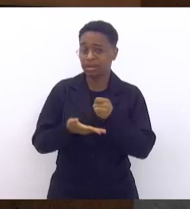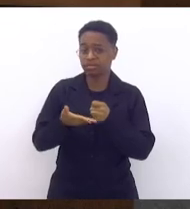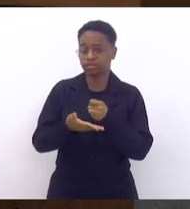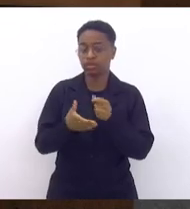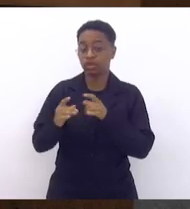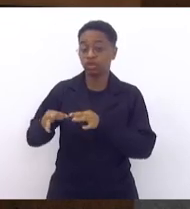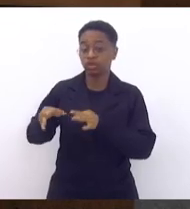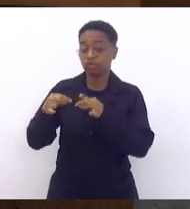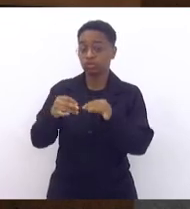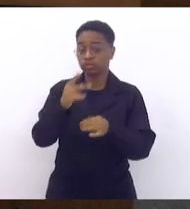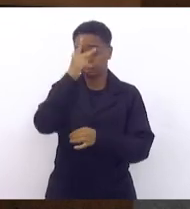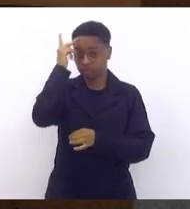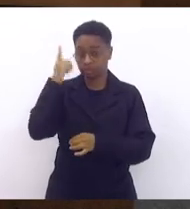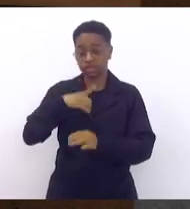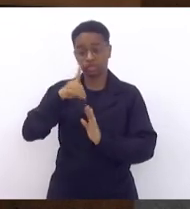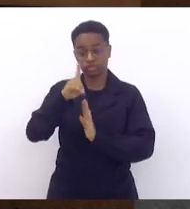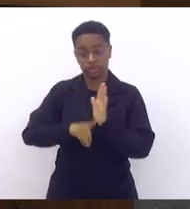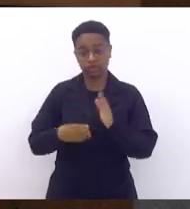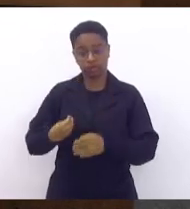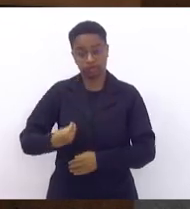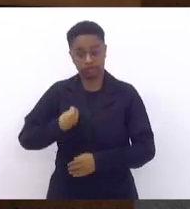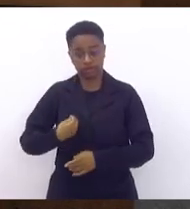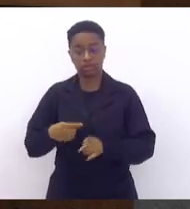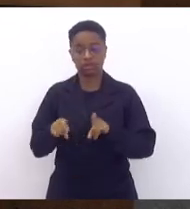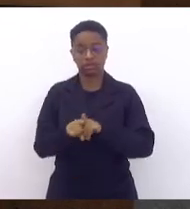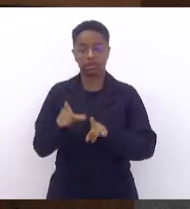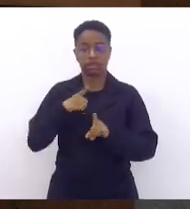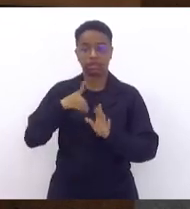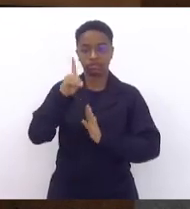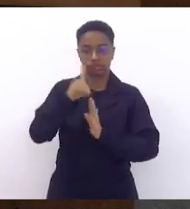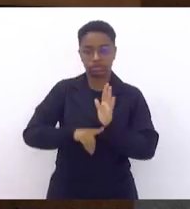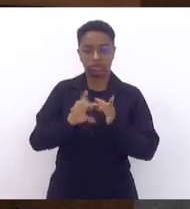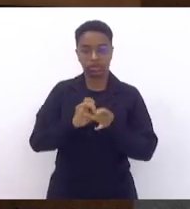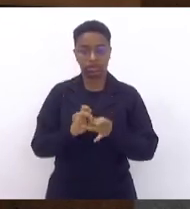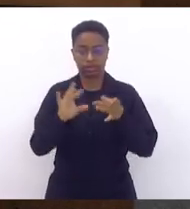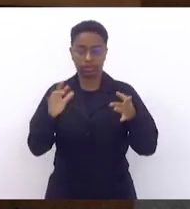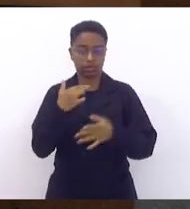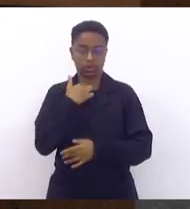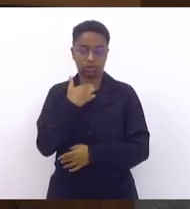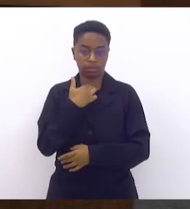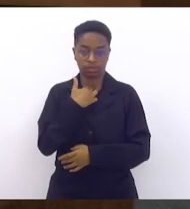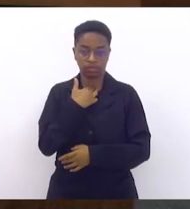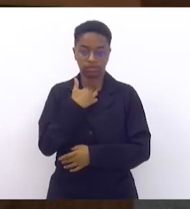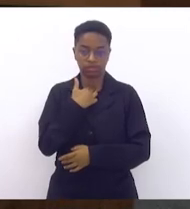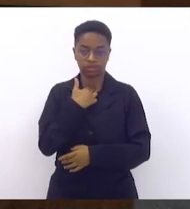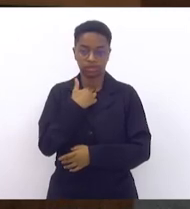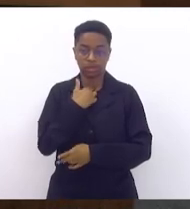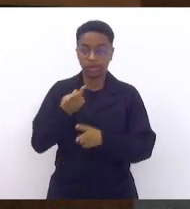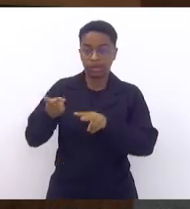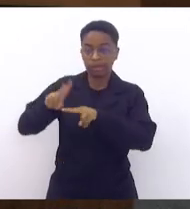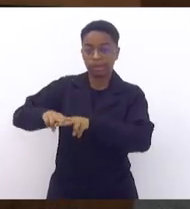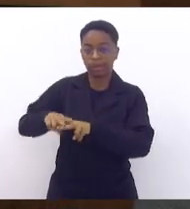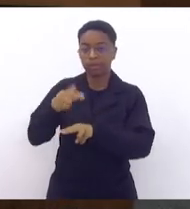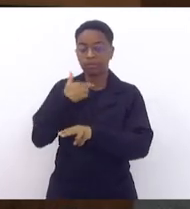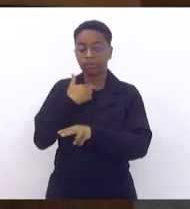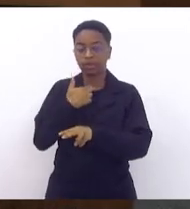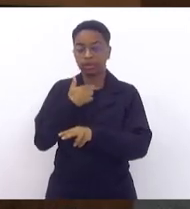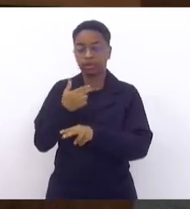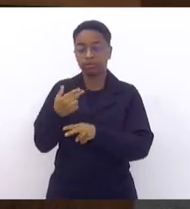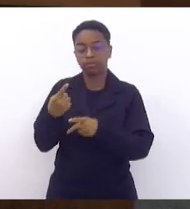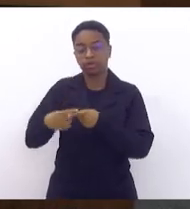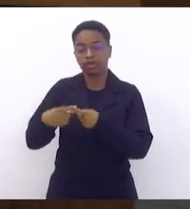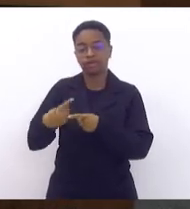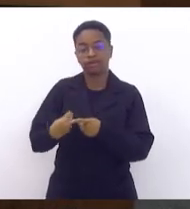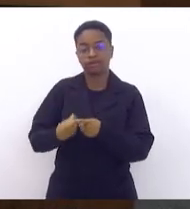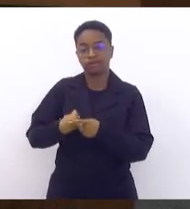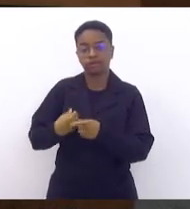as pessoas têm direito à vida e à liberdade. E elas não podem ter a liberdade negada porque estão enfrentando um quadro de